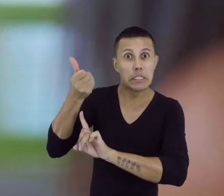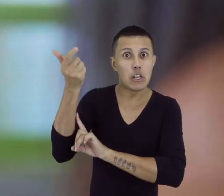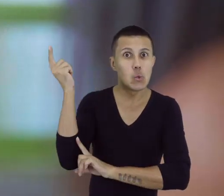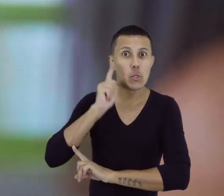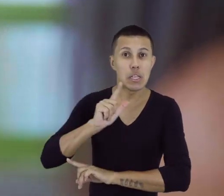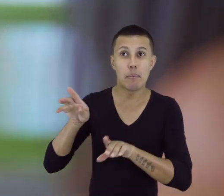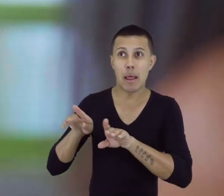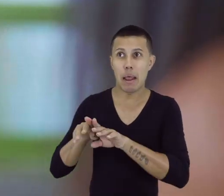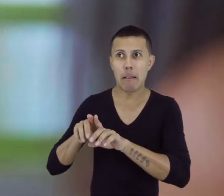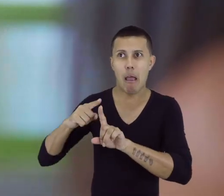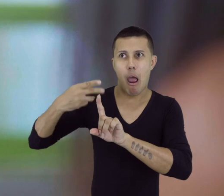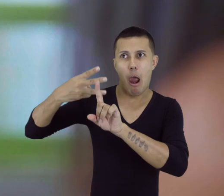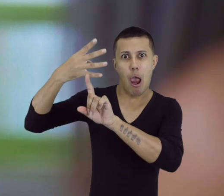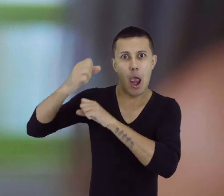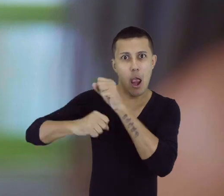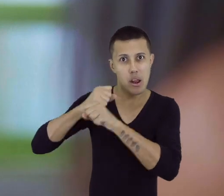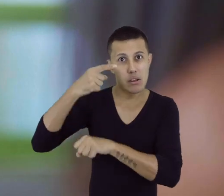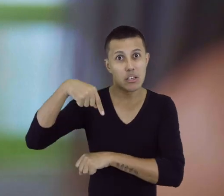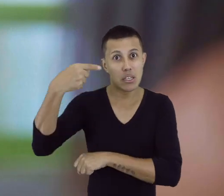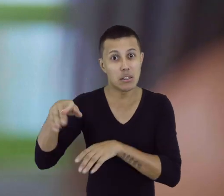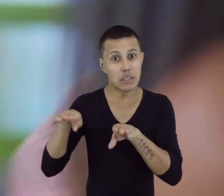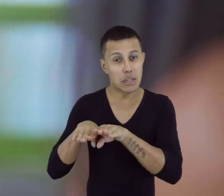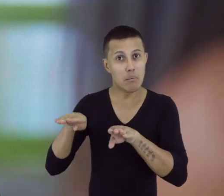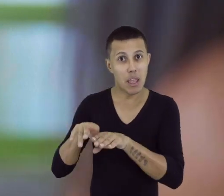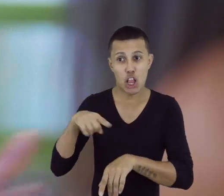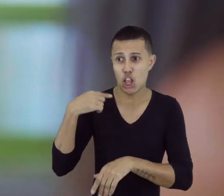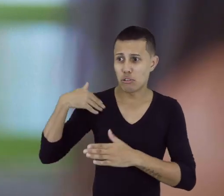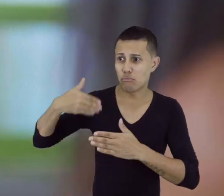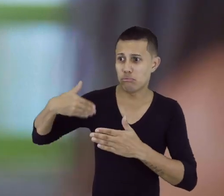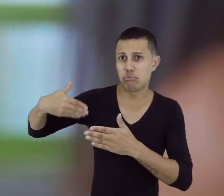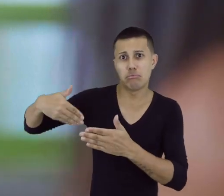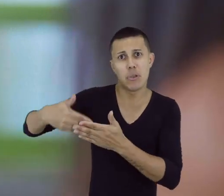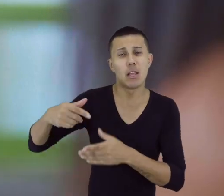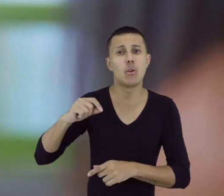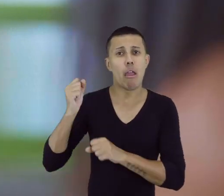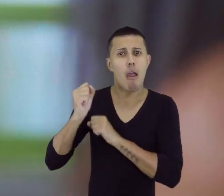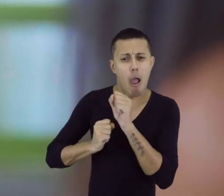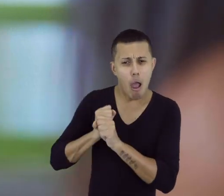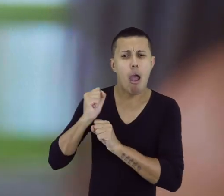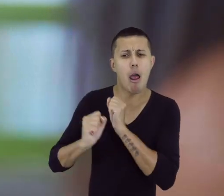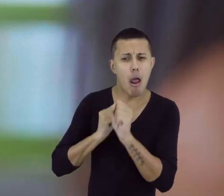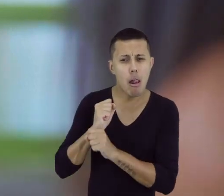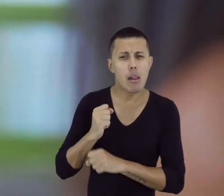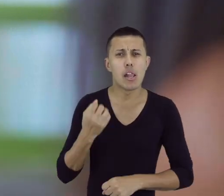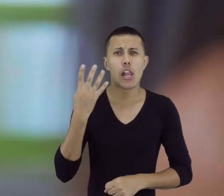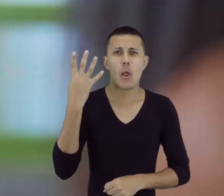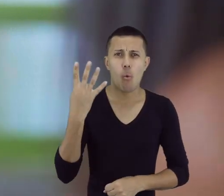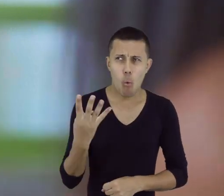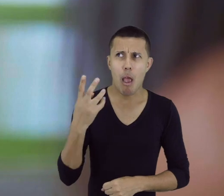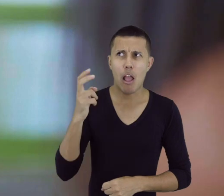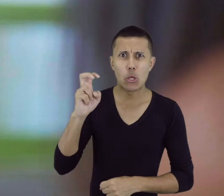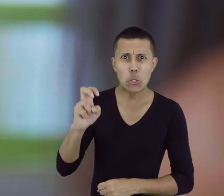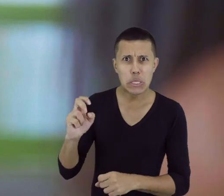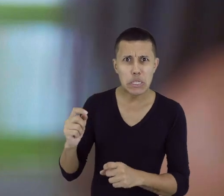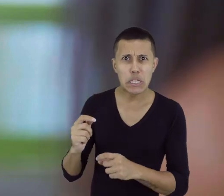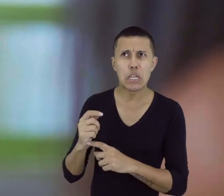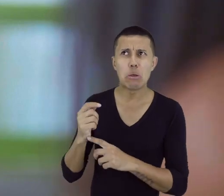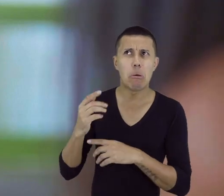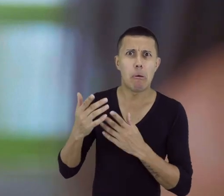e tem planos para quadruplicar no que vem também. Então, a gente vem de uma sequência de anos crescendo 4, 5 vezes,